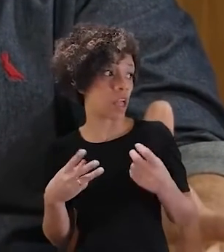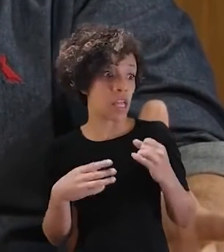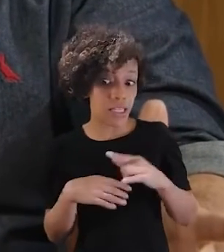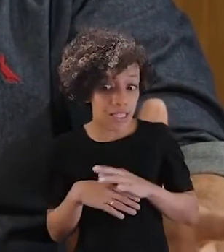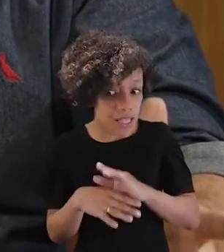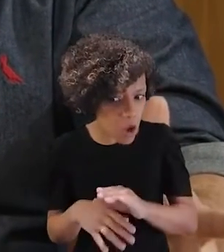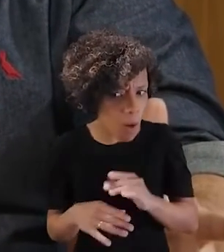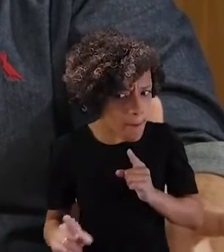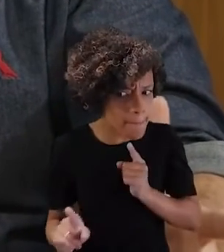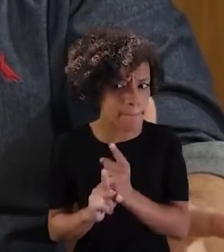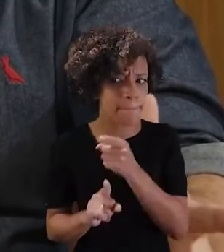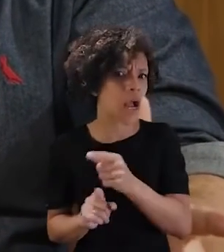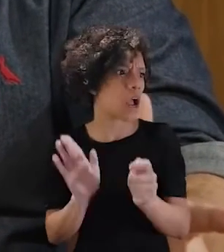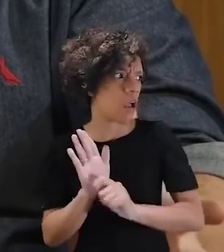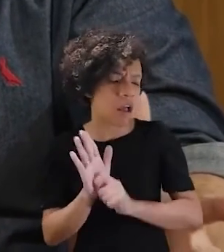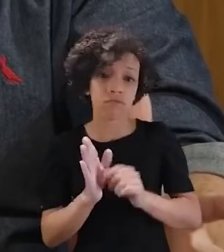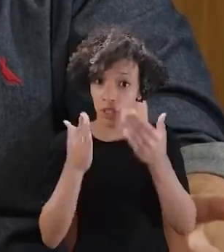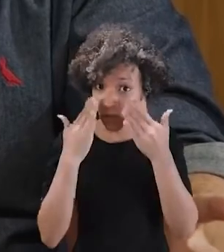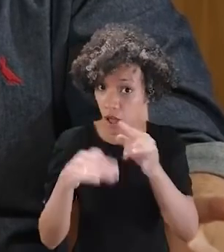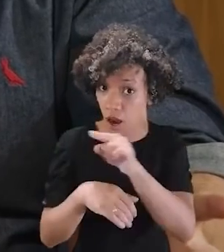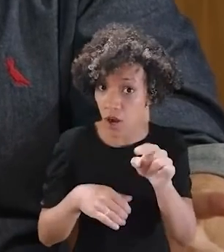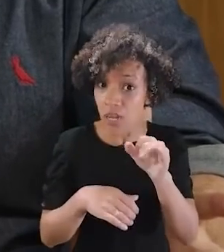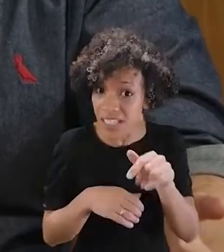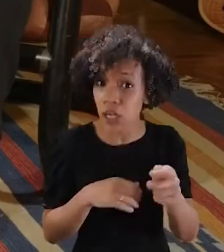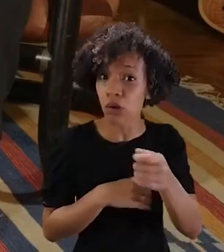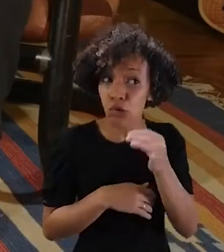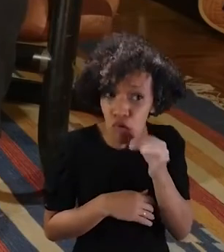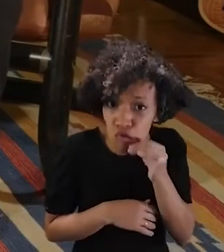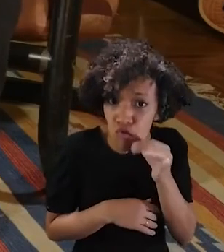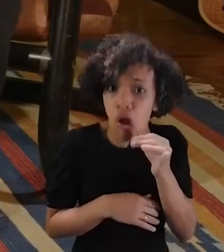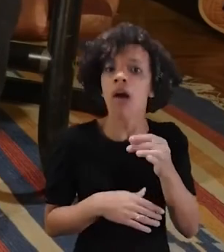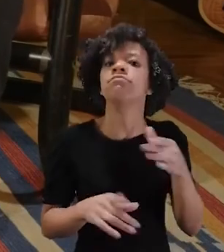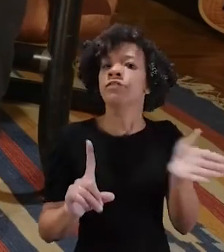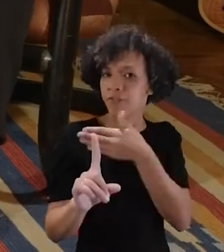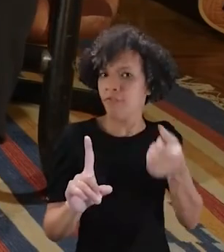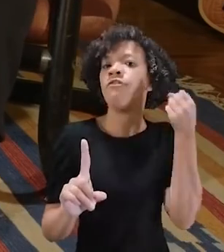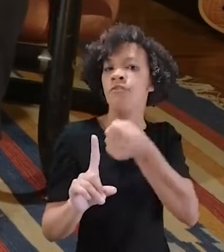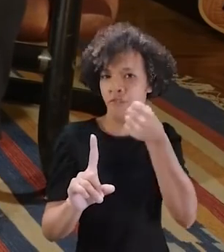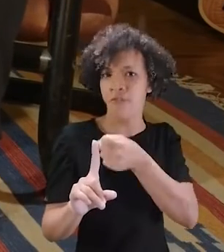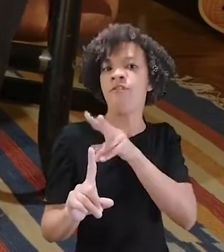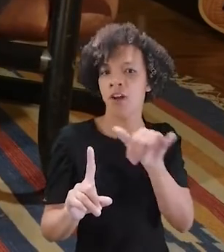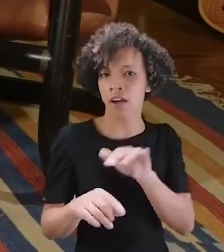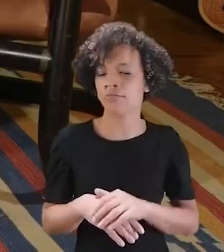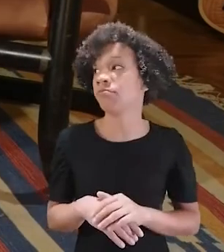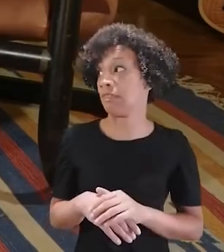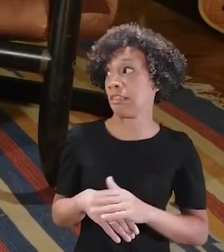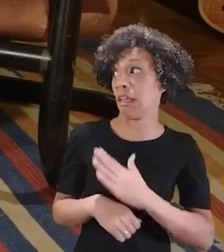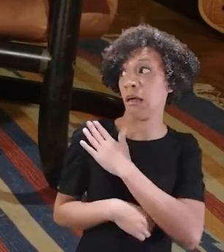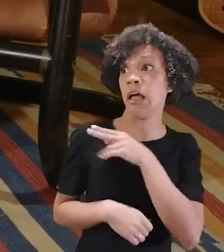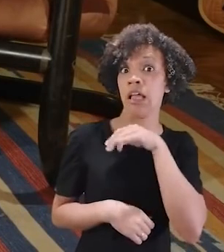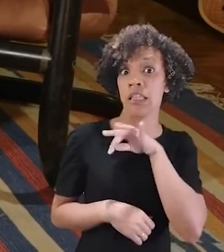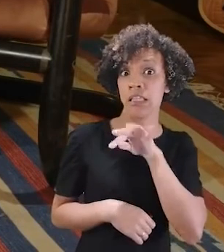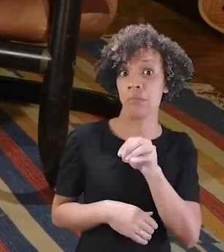jeito se eu pegar os meninos com uma coisa eu vou entrar na porrada viu só para te deixar claro isso aí se já as Mas vamos usar agora